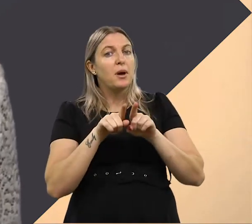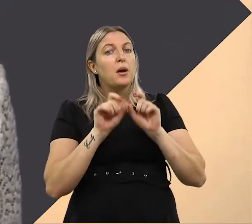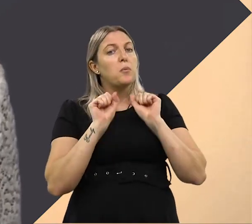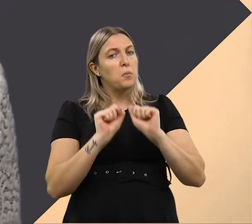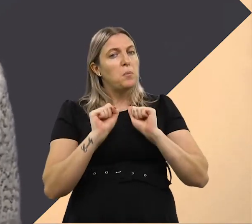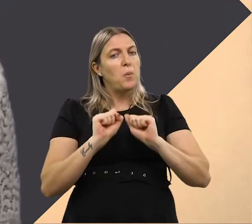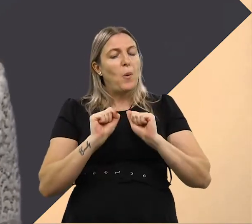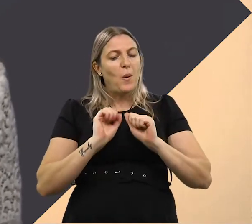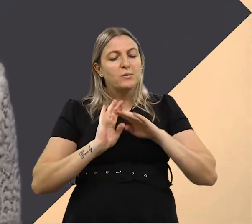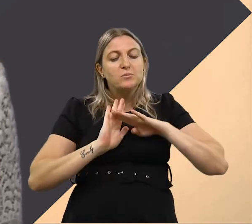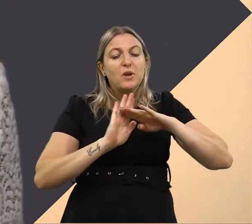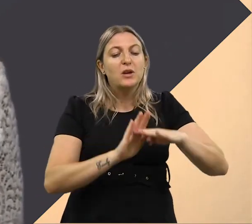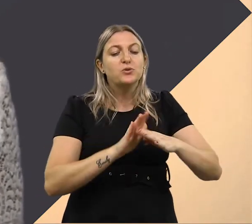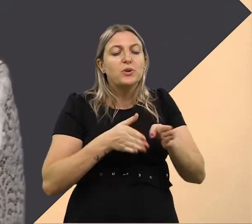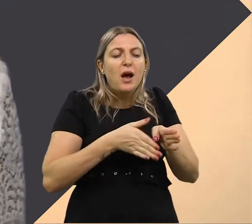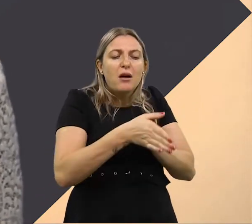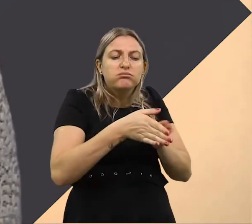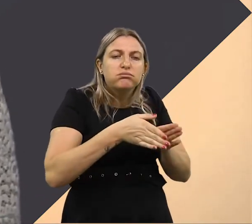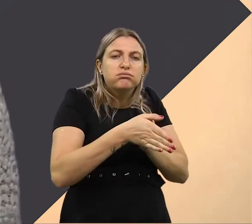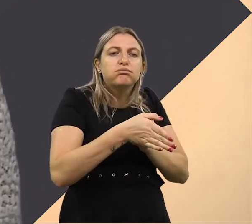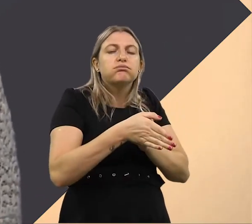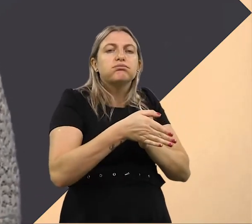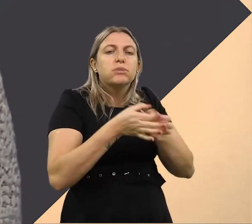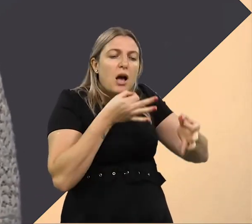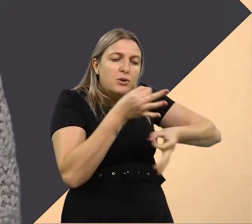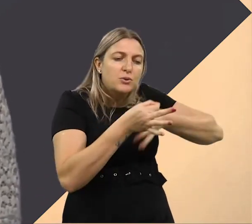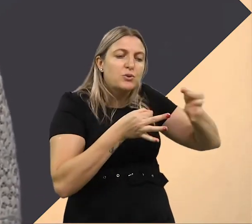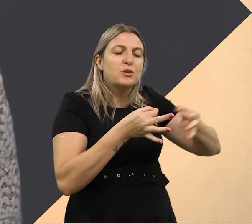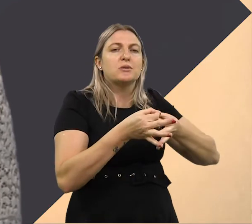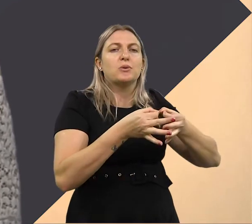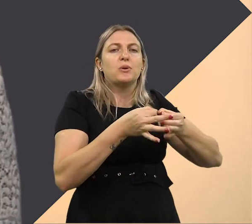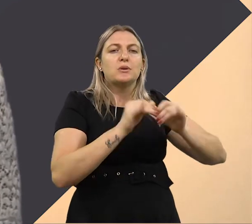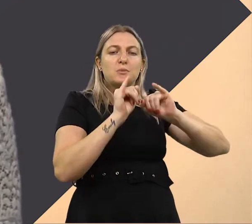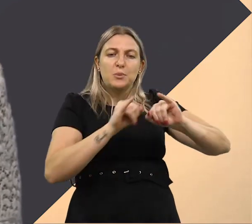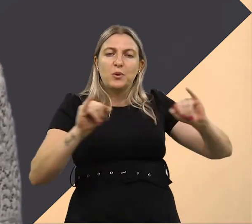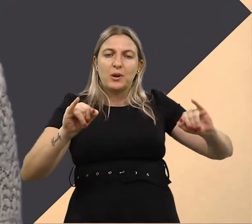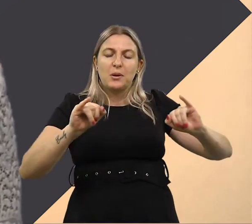pelas nossas redes sociais. Você também pode colaborar com